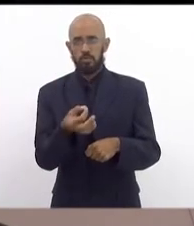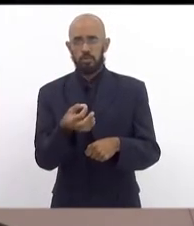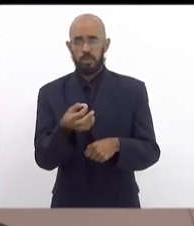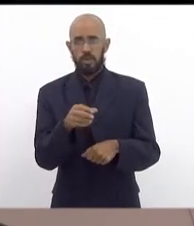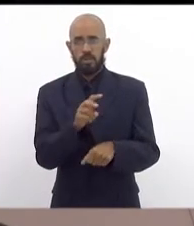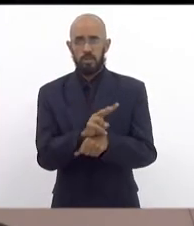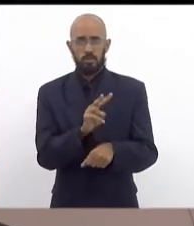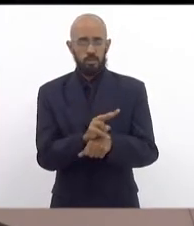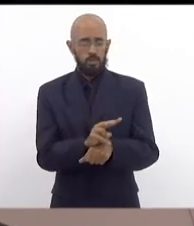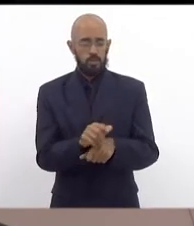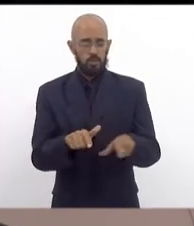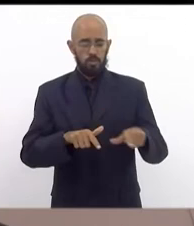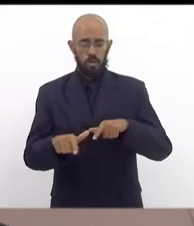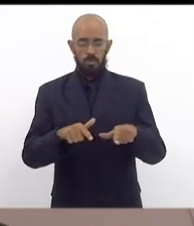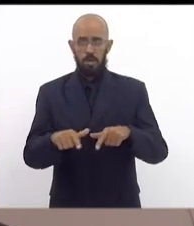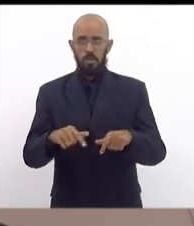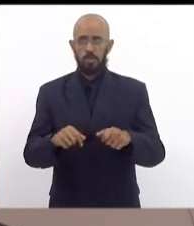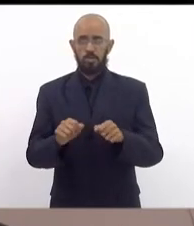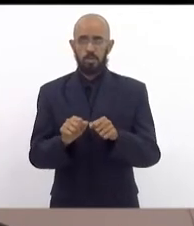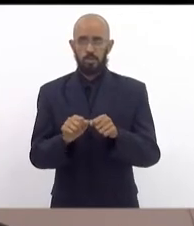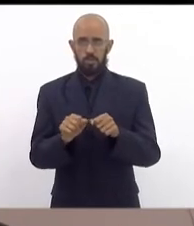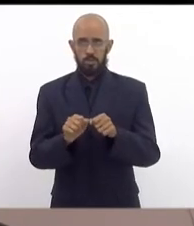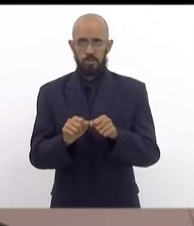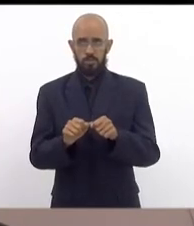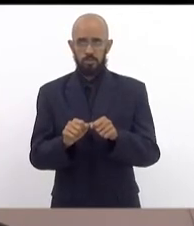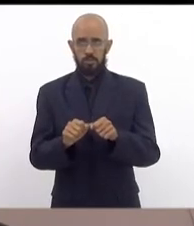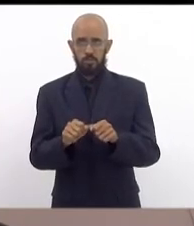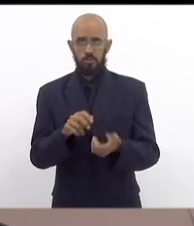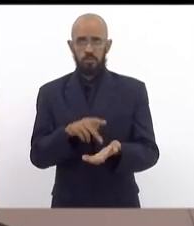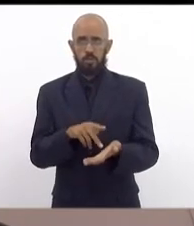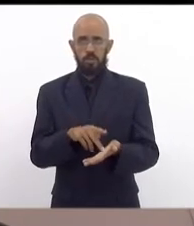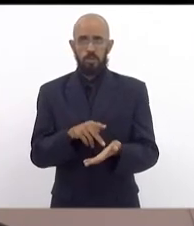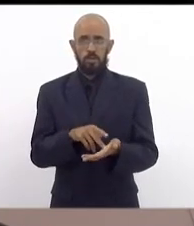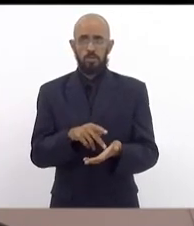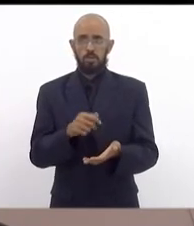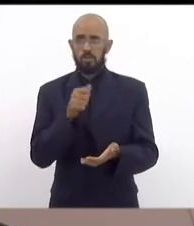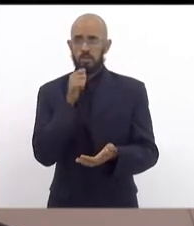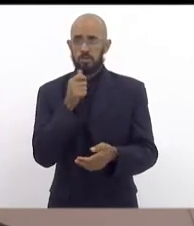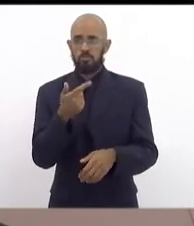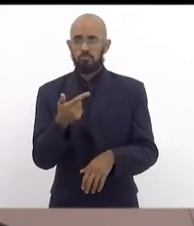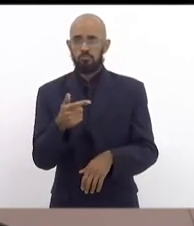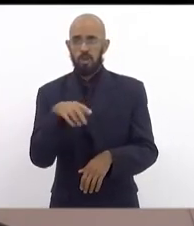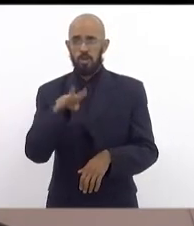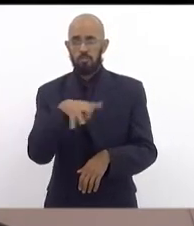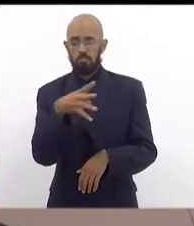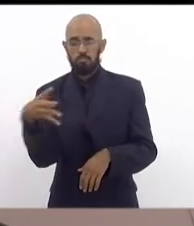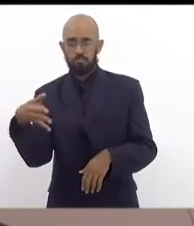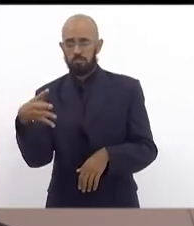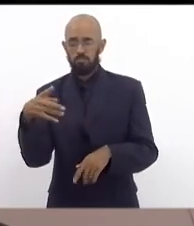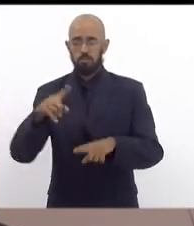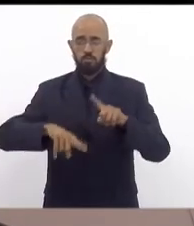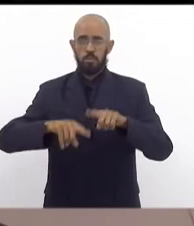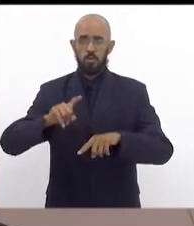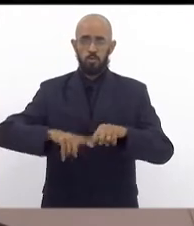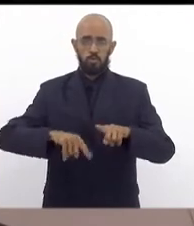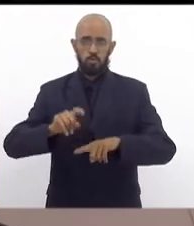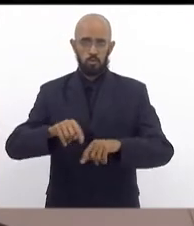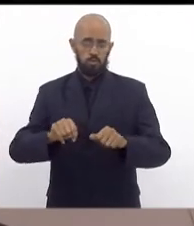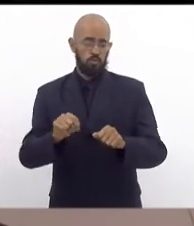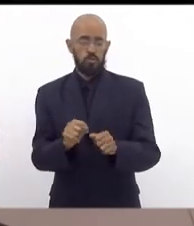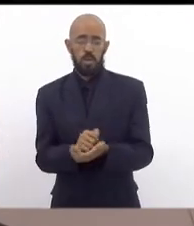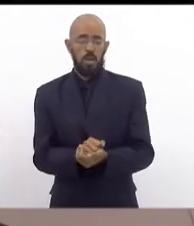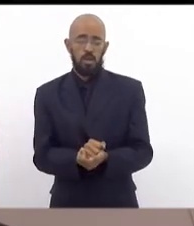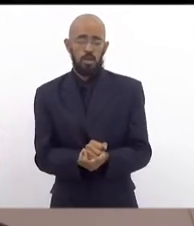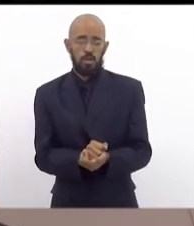aqui o trabalho que a gente tá fazendo lá realmente nós não temos a matriz insumo-produto que é de eu não sei tância para poder fazer isso